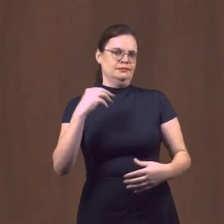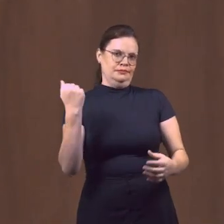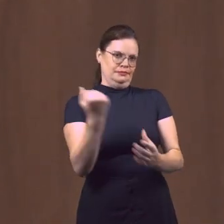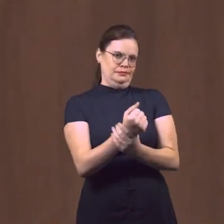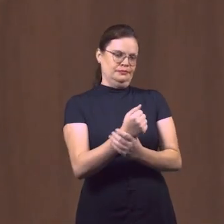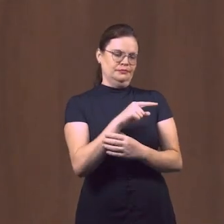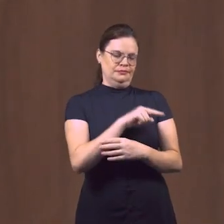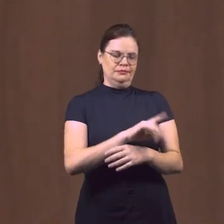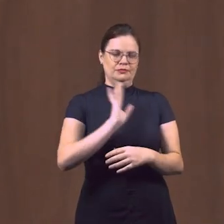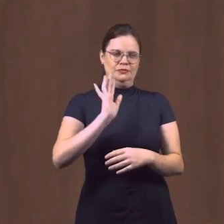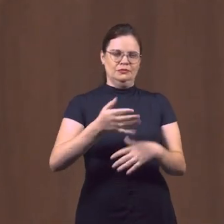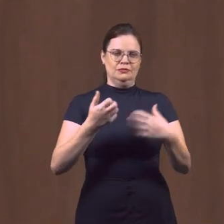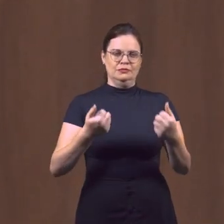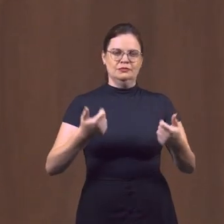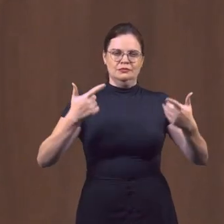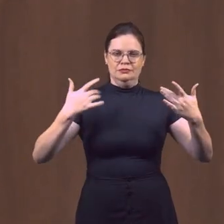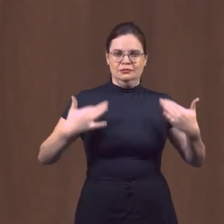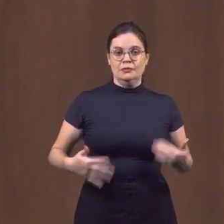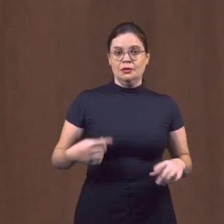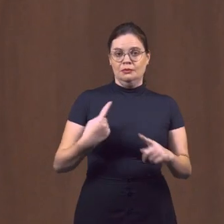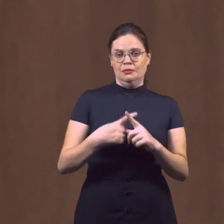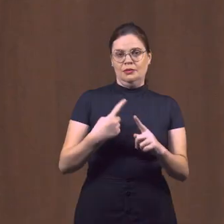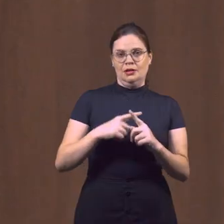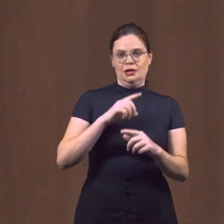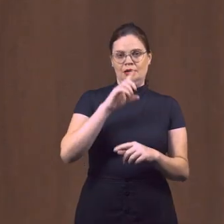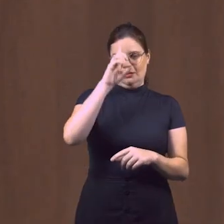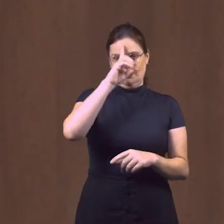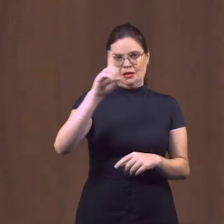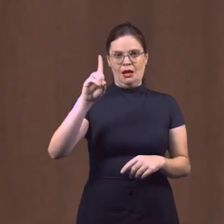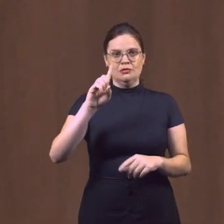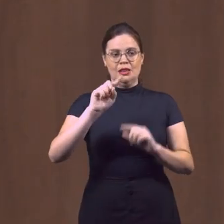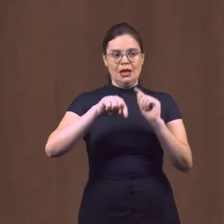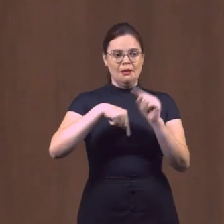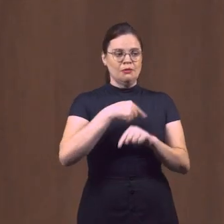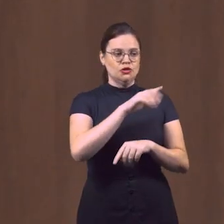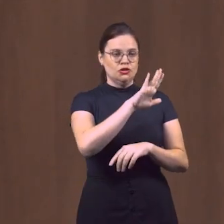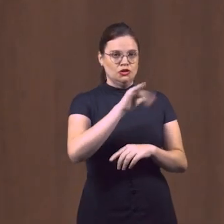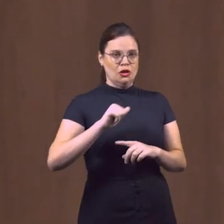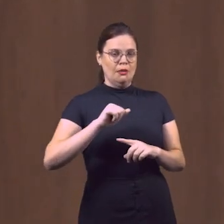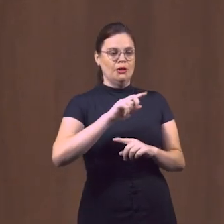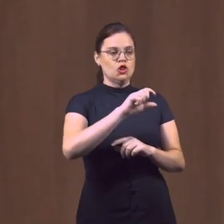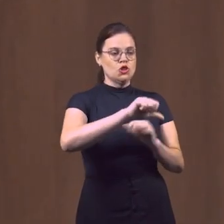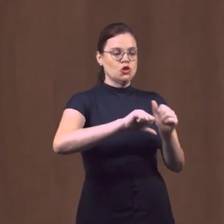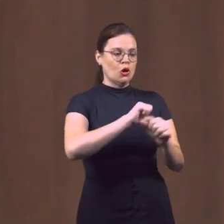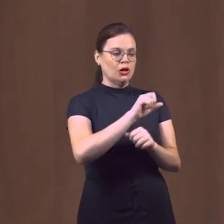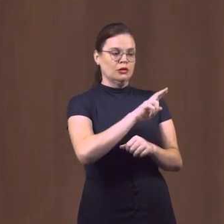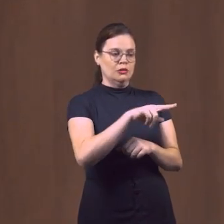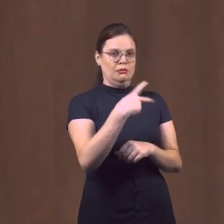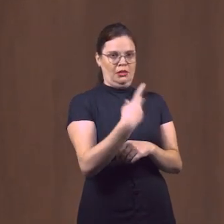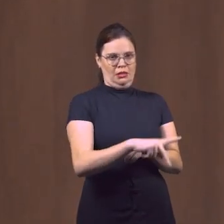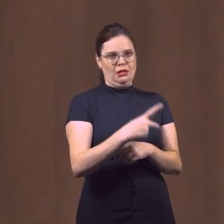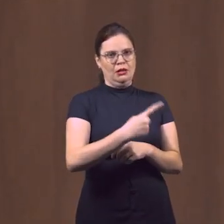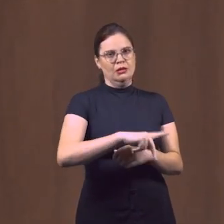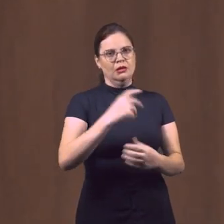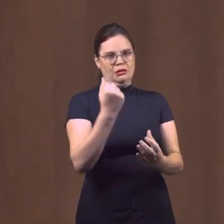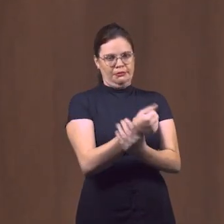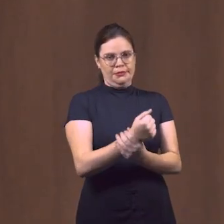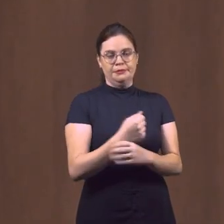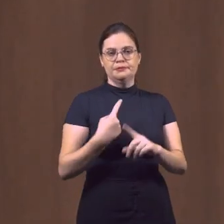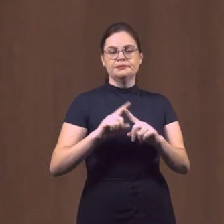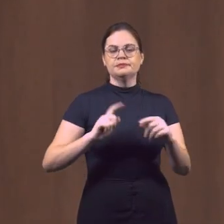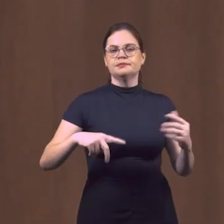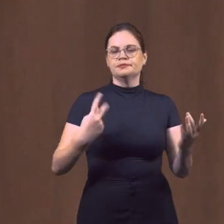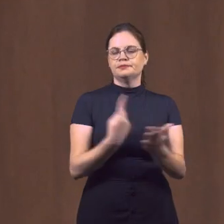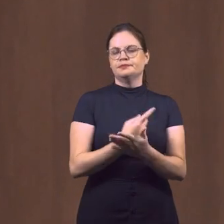mudou o nome para Abraão. Interessante que no caso de Abraão, Deus ele colocou uma letrinha no